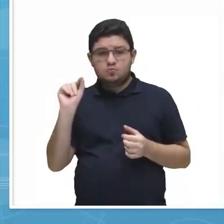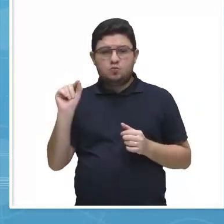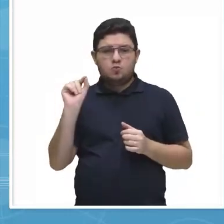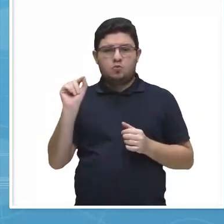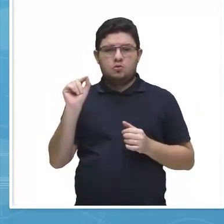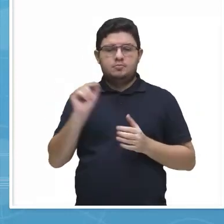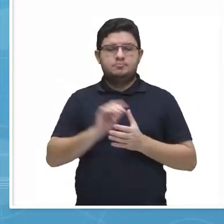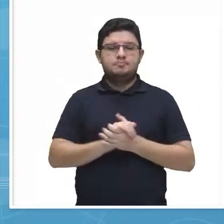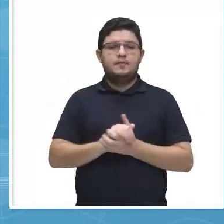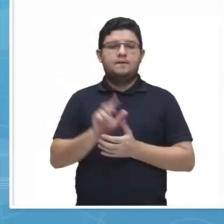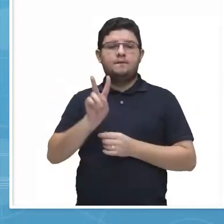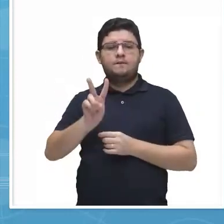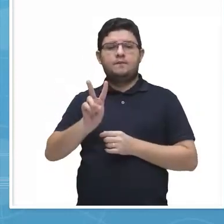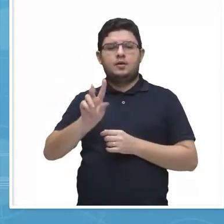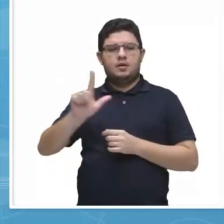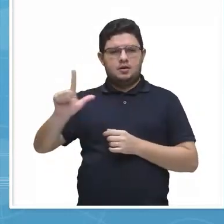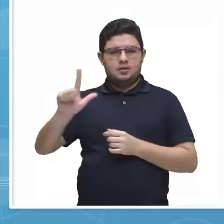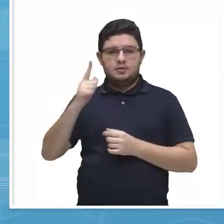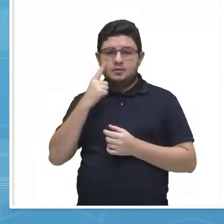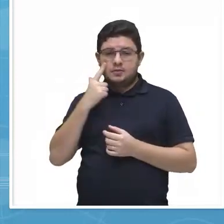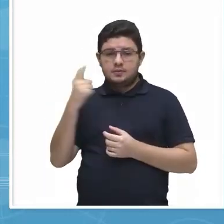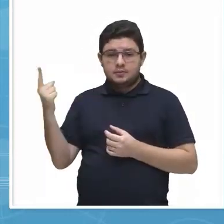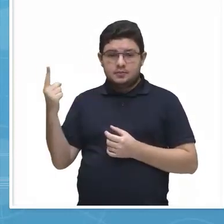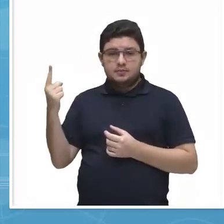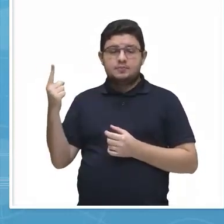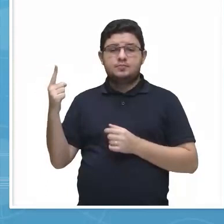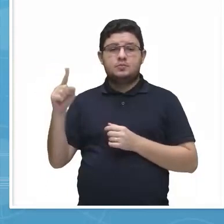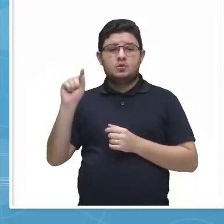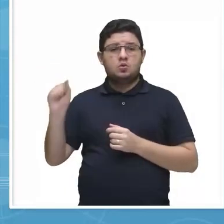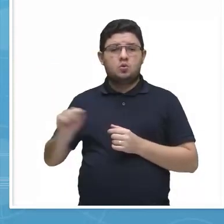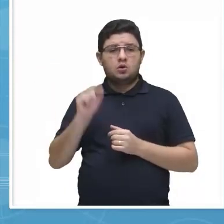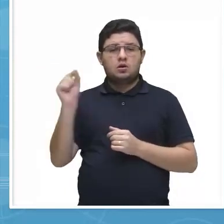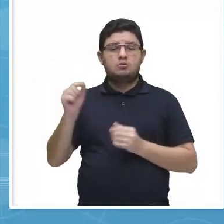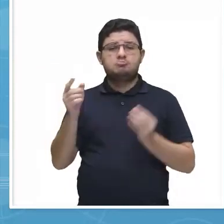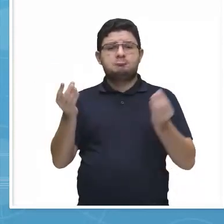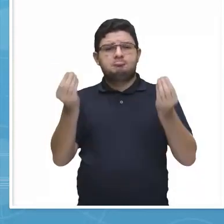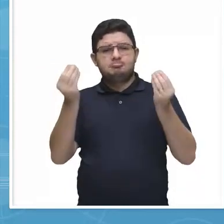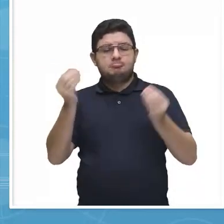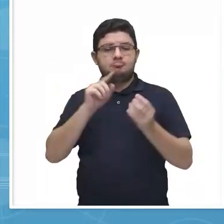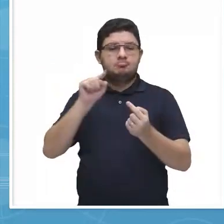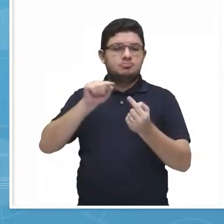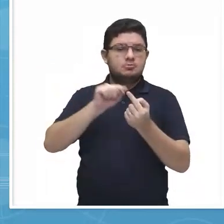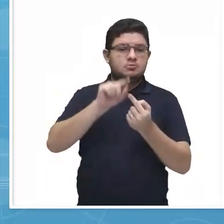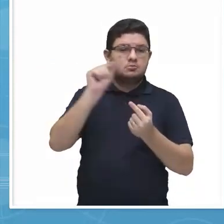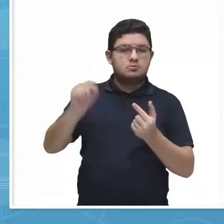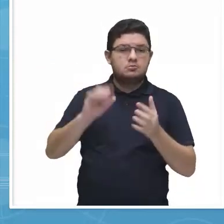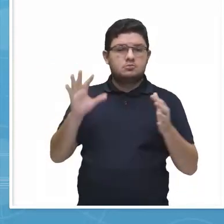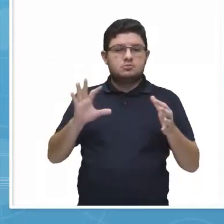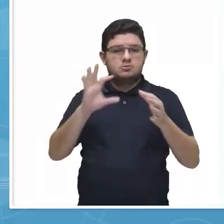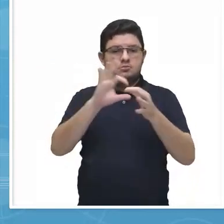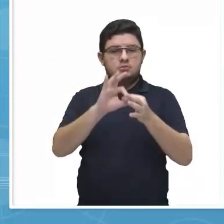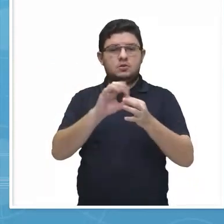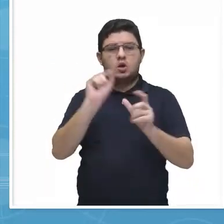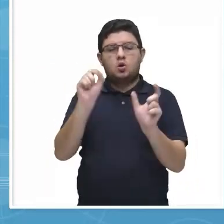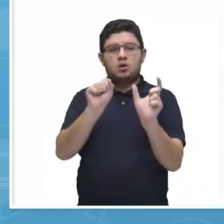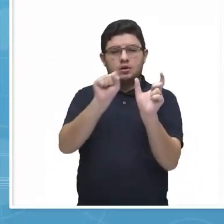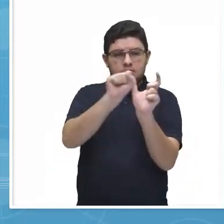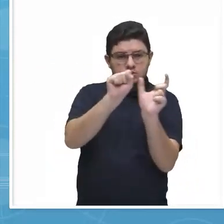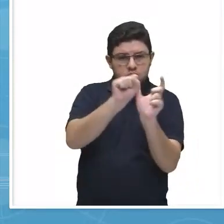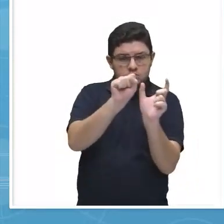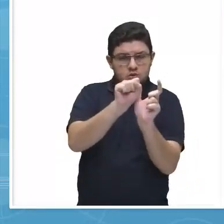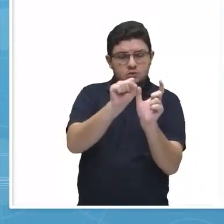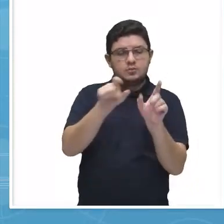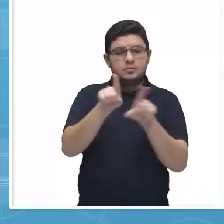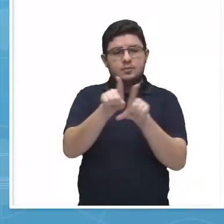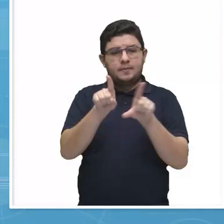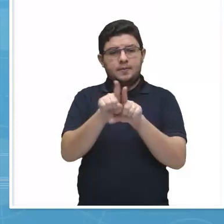os verbos de ligação ou de estado. Esse verbo de ligação é aquele que vai servir como elemento de ligação entre o sujeito e o seu